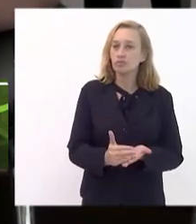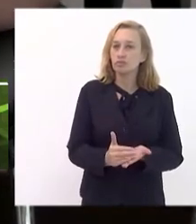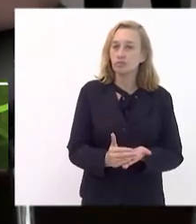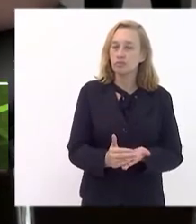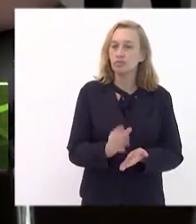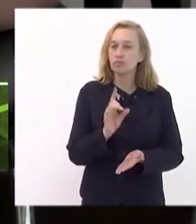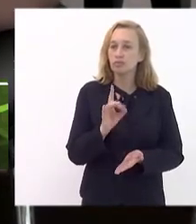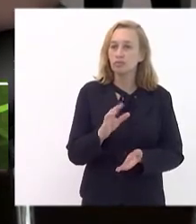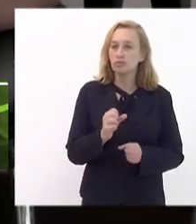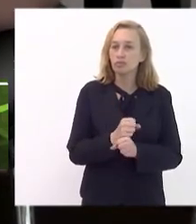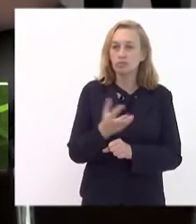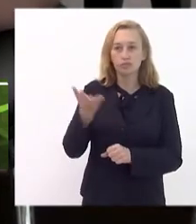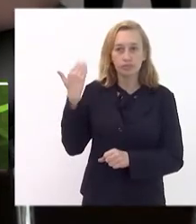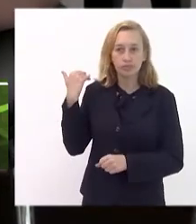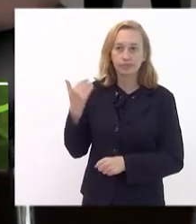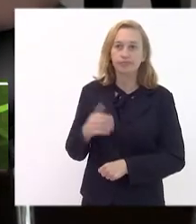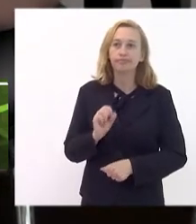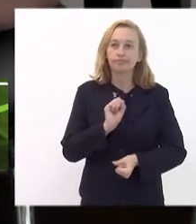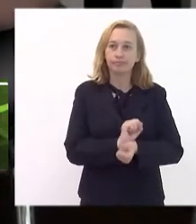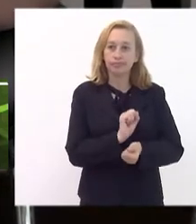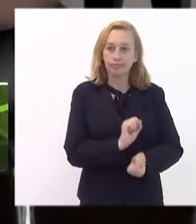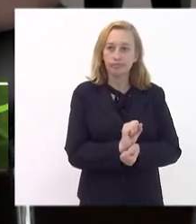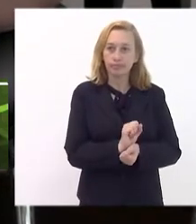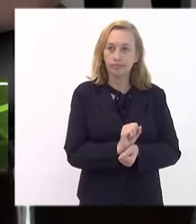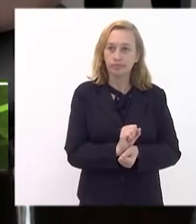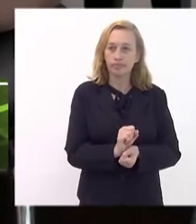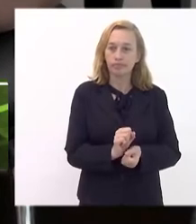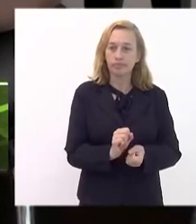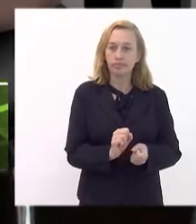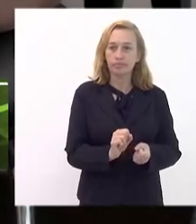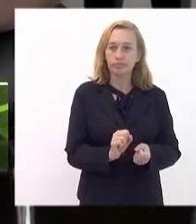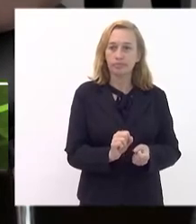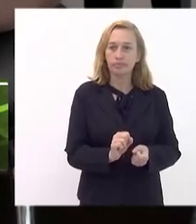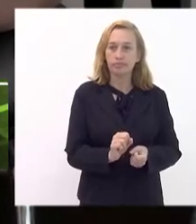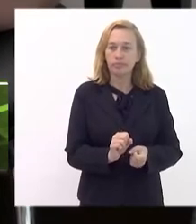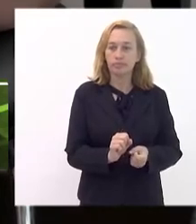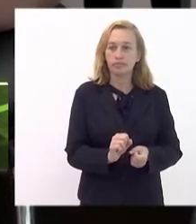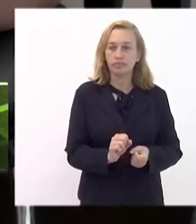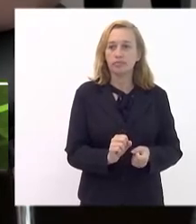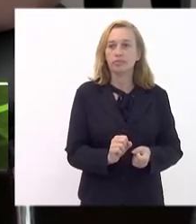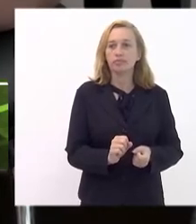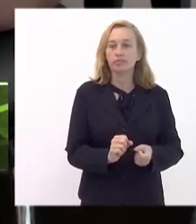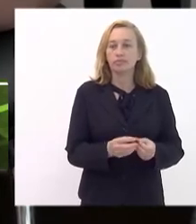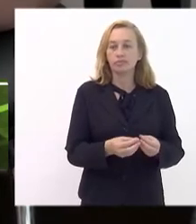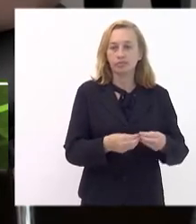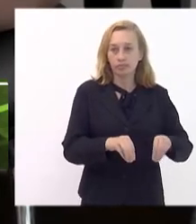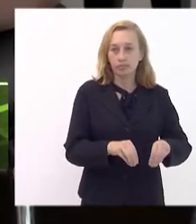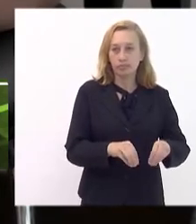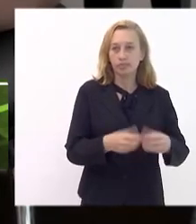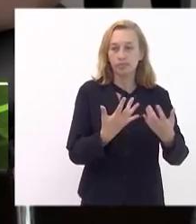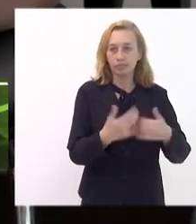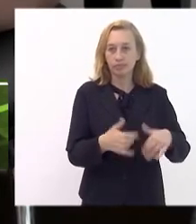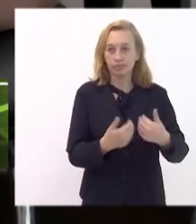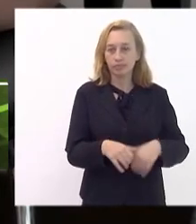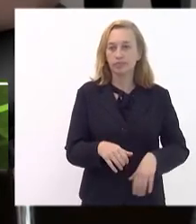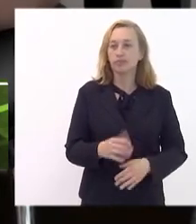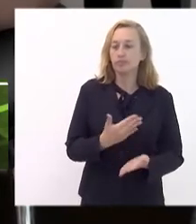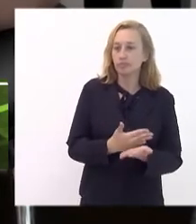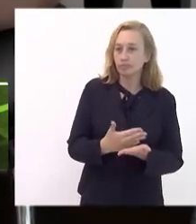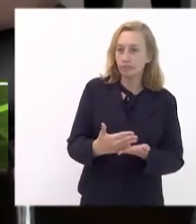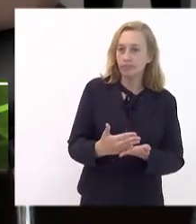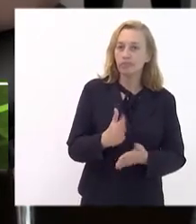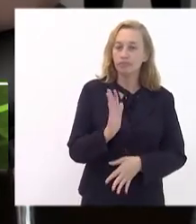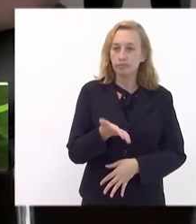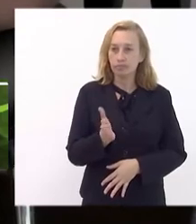ordem de início ano passado. Estava esperando a tragédia, né? Foi dado ordem de início ano passado. E a gente começou a gente